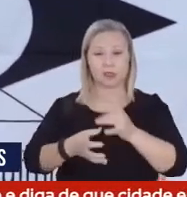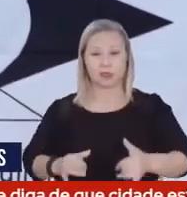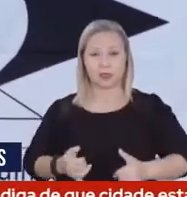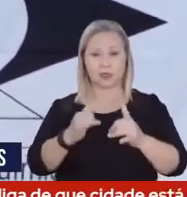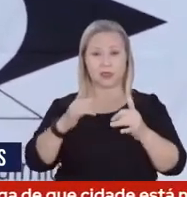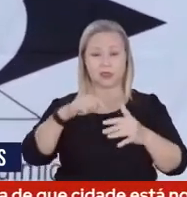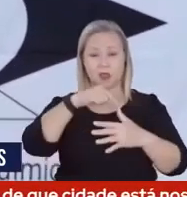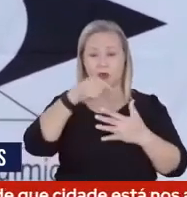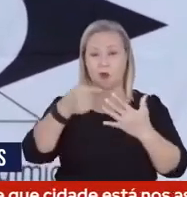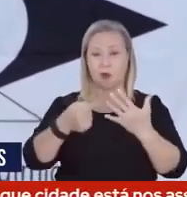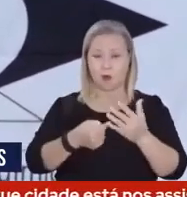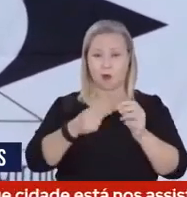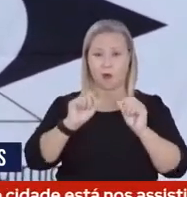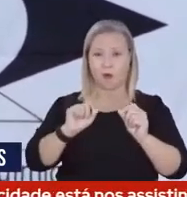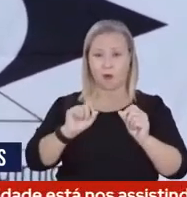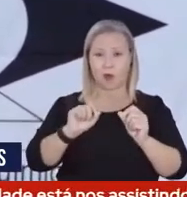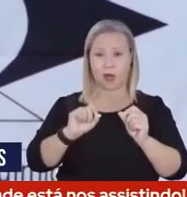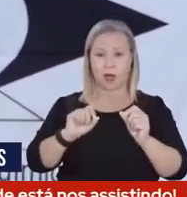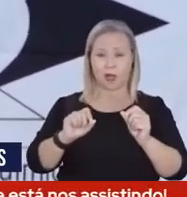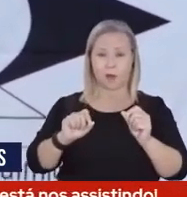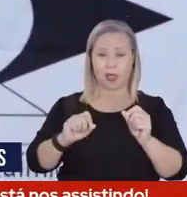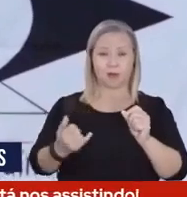seu projeto de nação.